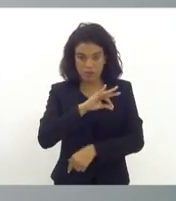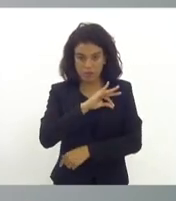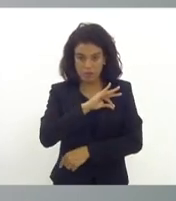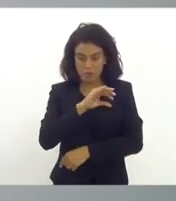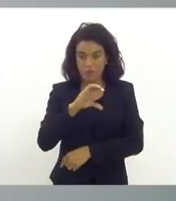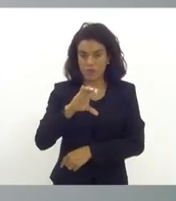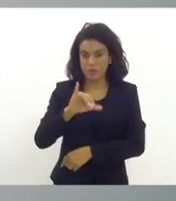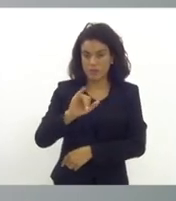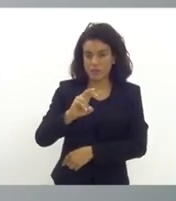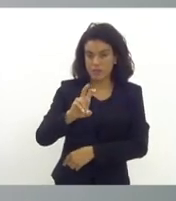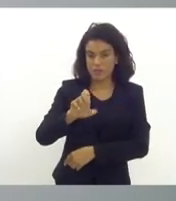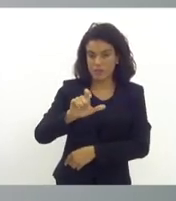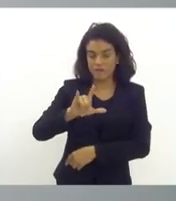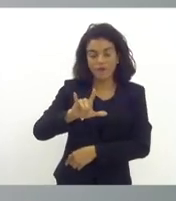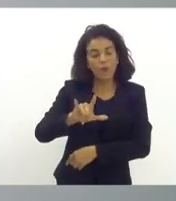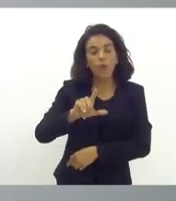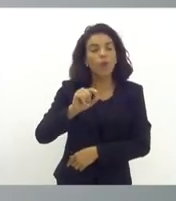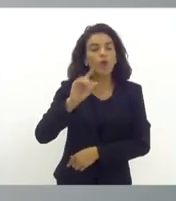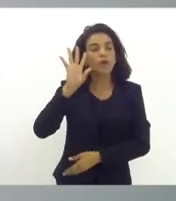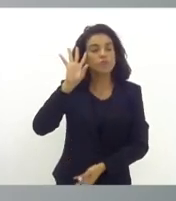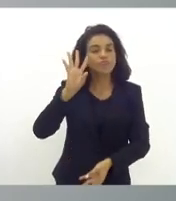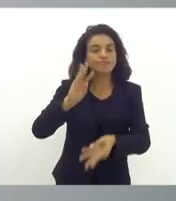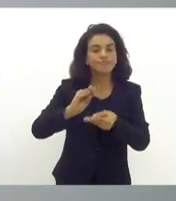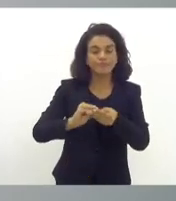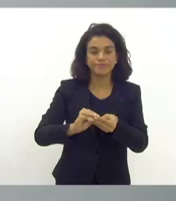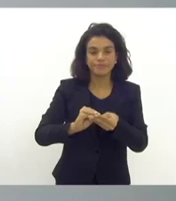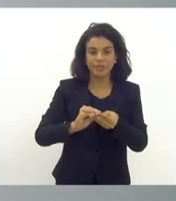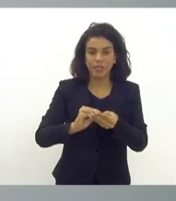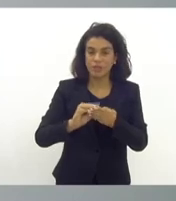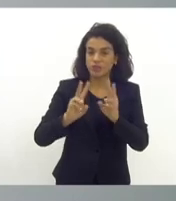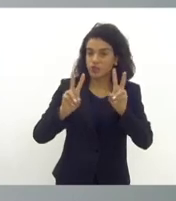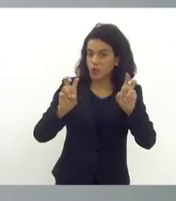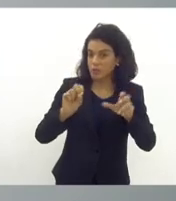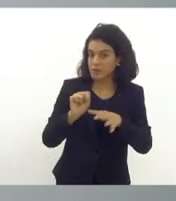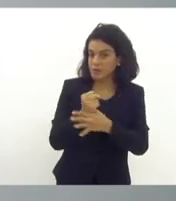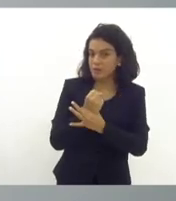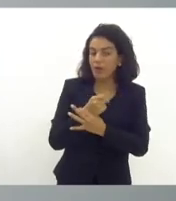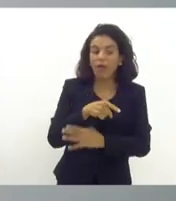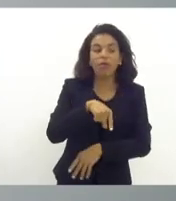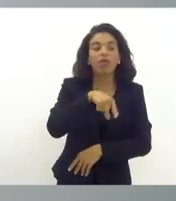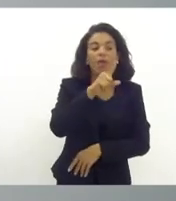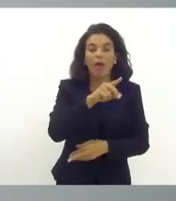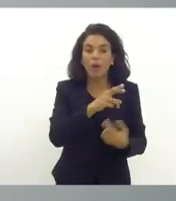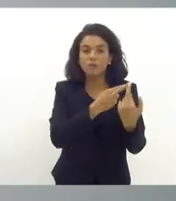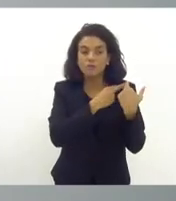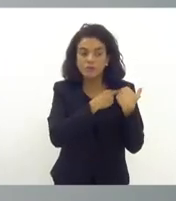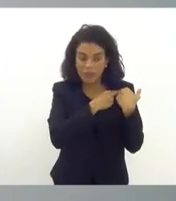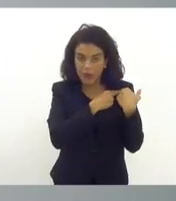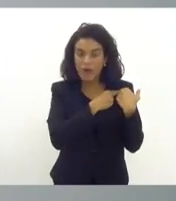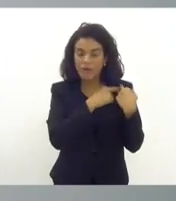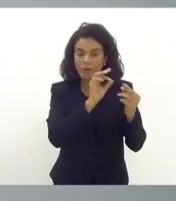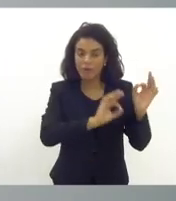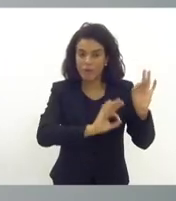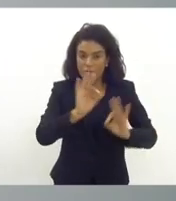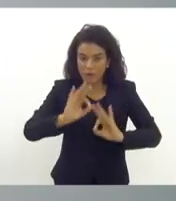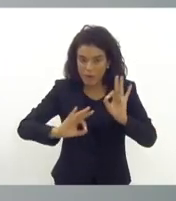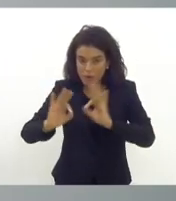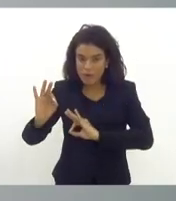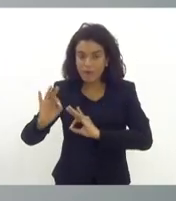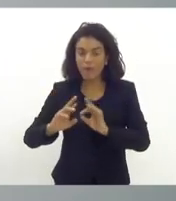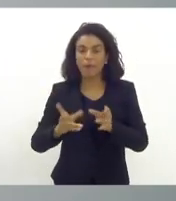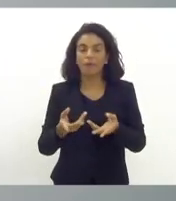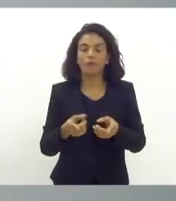basicamente ela se resume a questões de segurança sobre Quem promove Quem é o responsável pelo evento